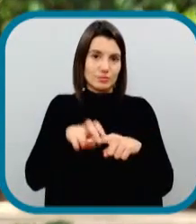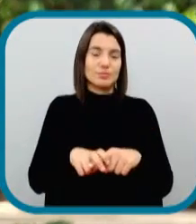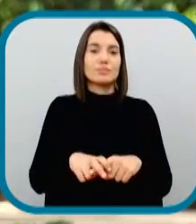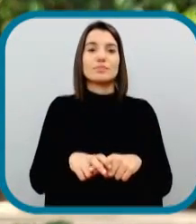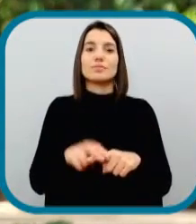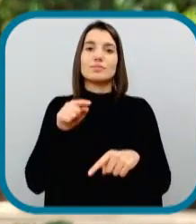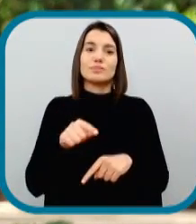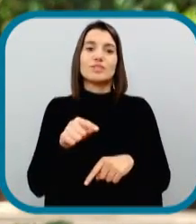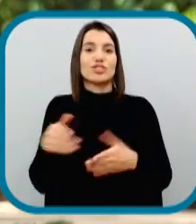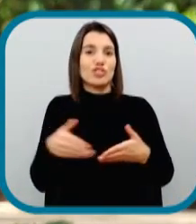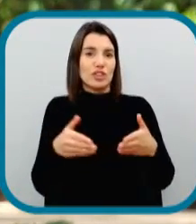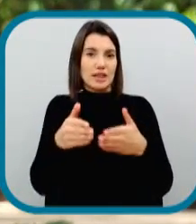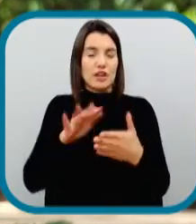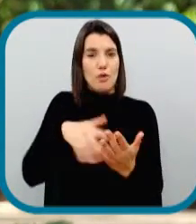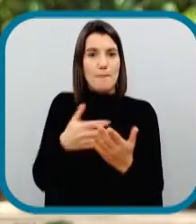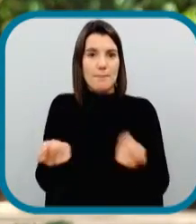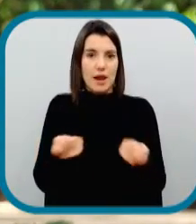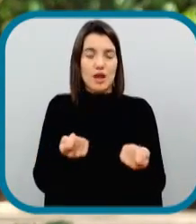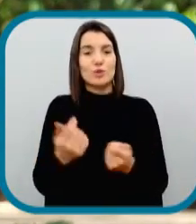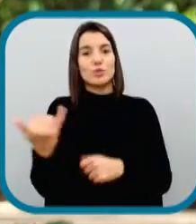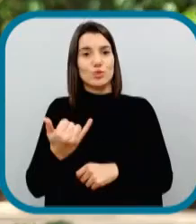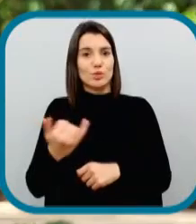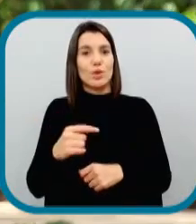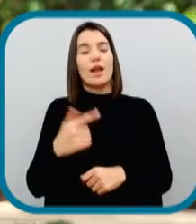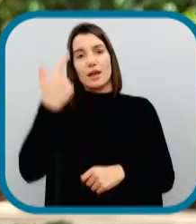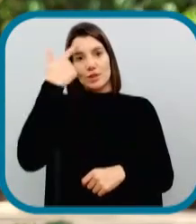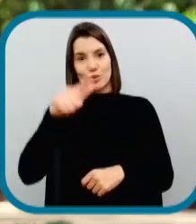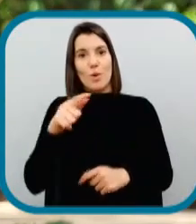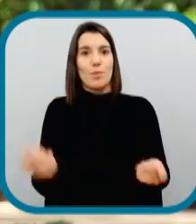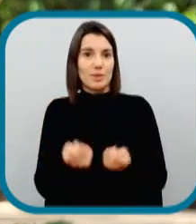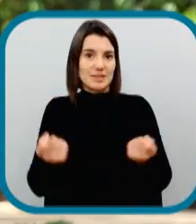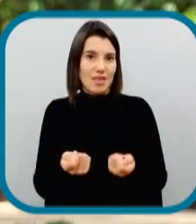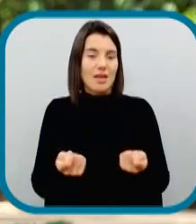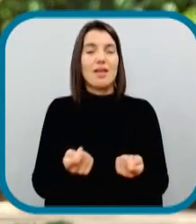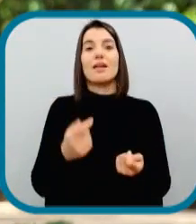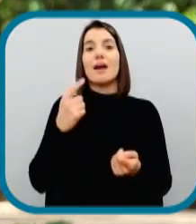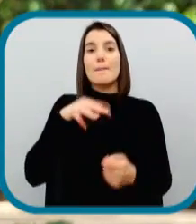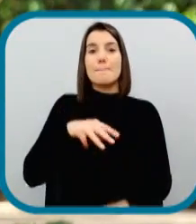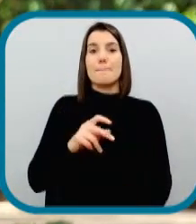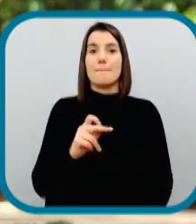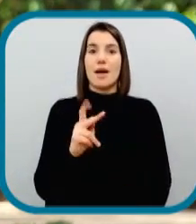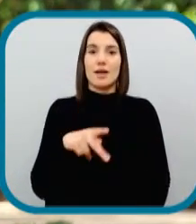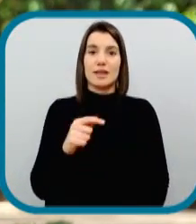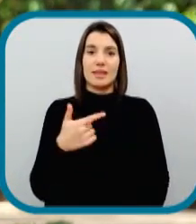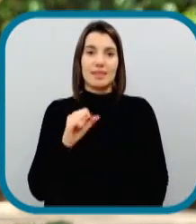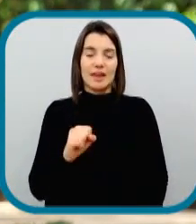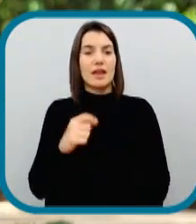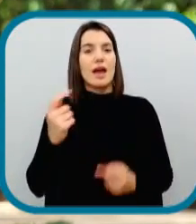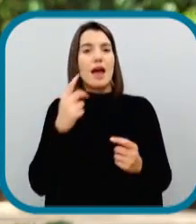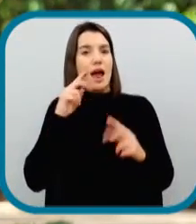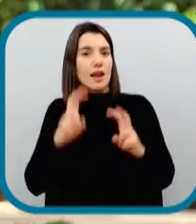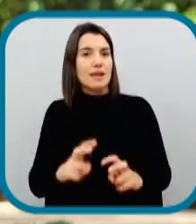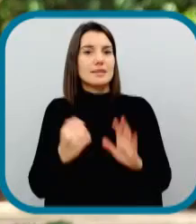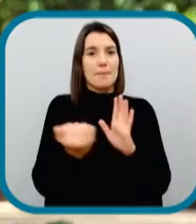de alunos da Unidade Curricular de Ateliê do Planeamento Estratégico do 2º ano da Licenciatura em Publicidade e Marketing, enquanto